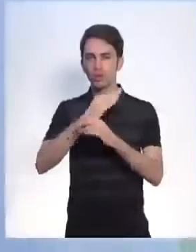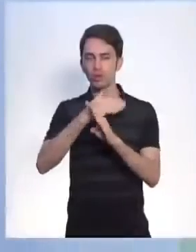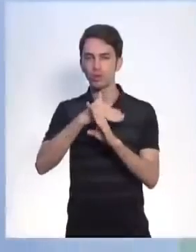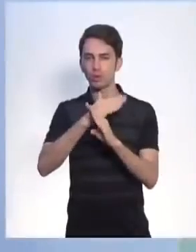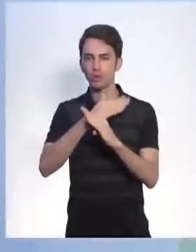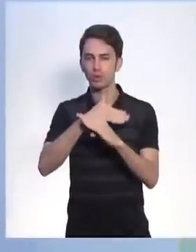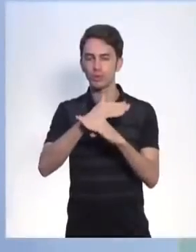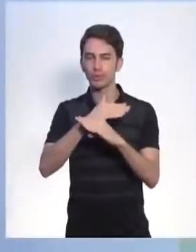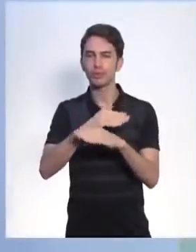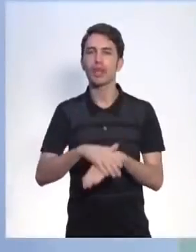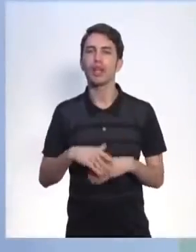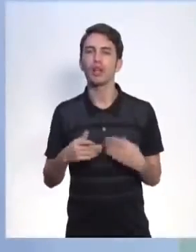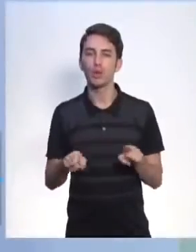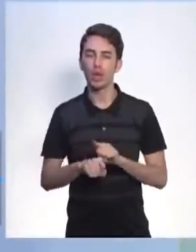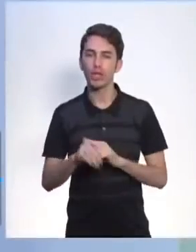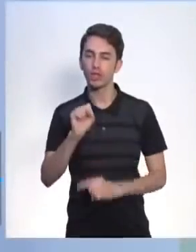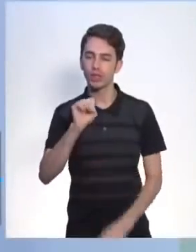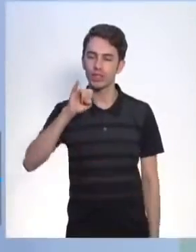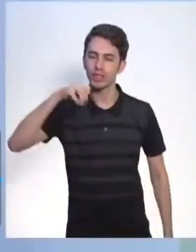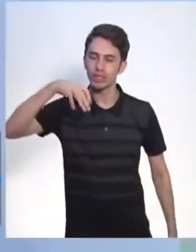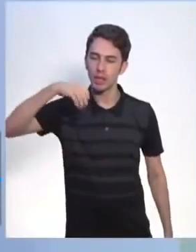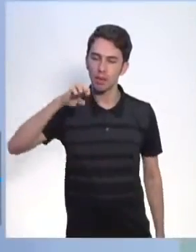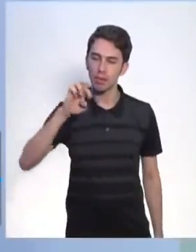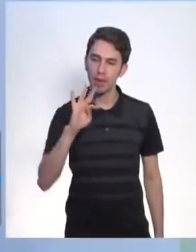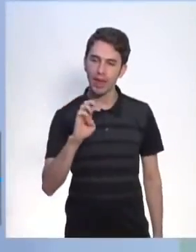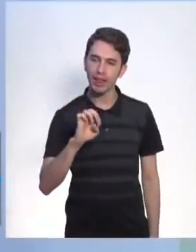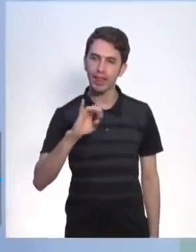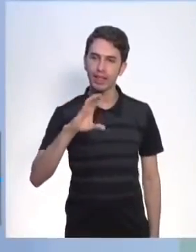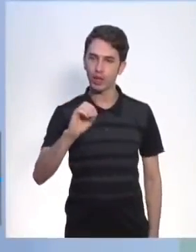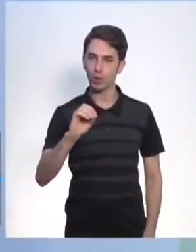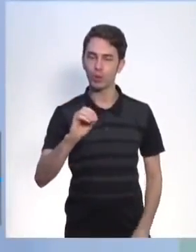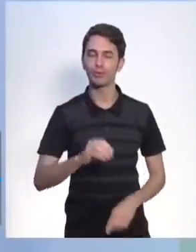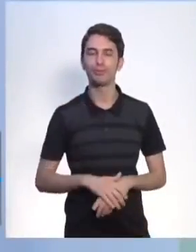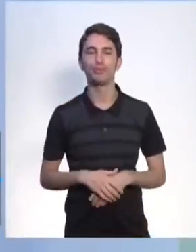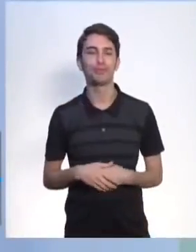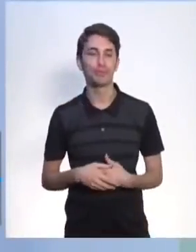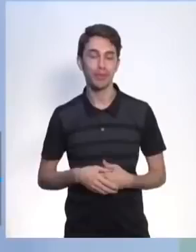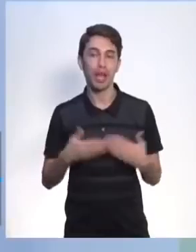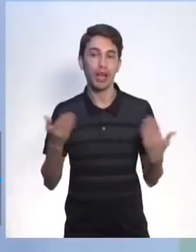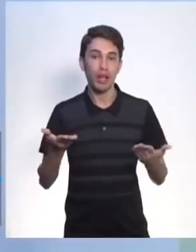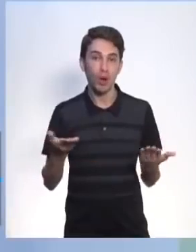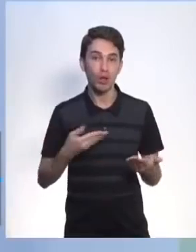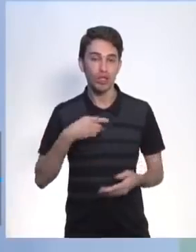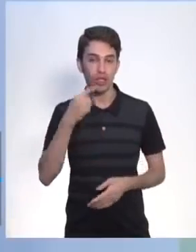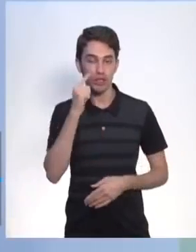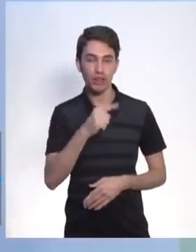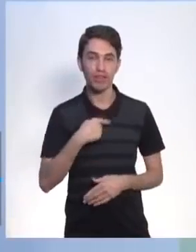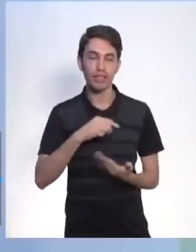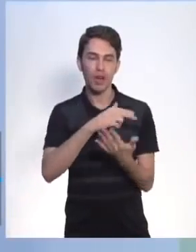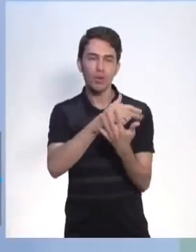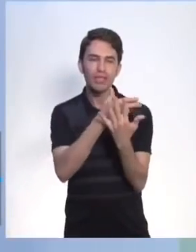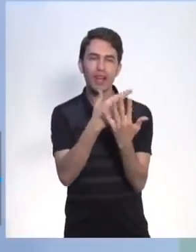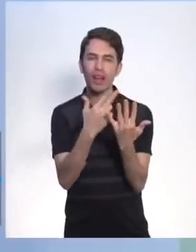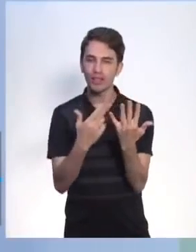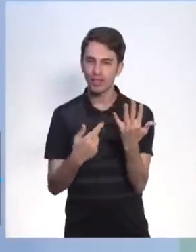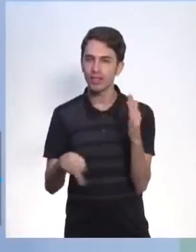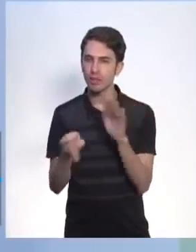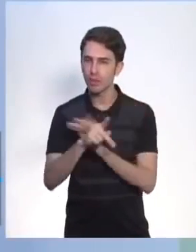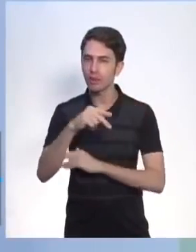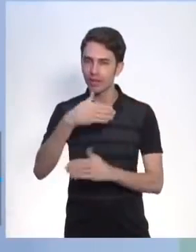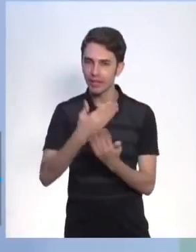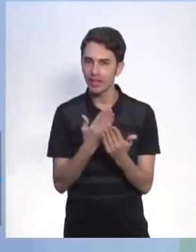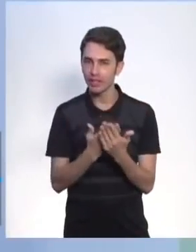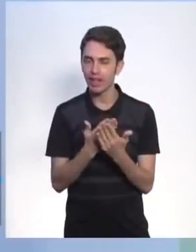tentar observar algumas características relacionadas a essa aula. Algumas características é primordial, né,